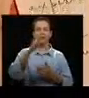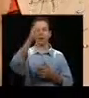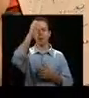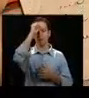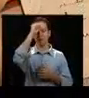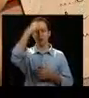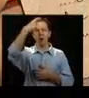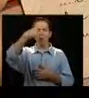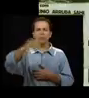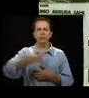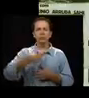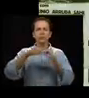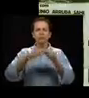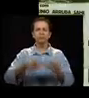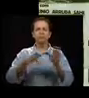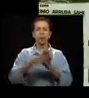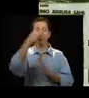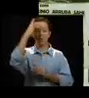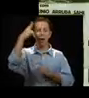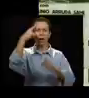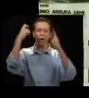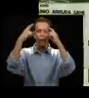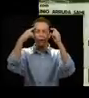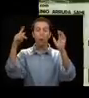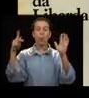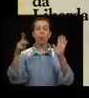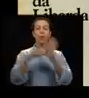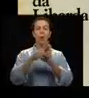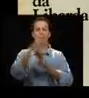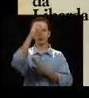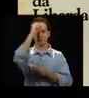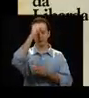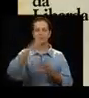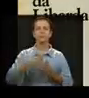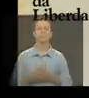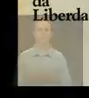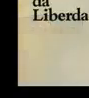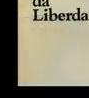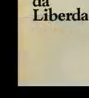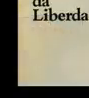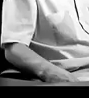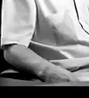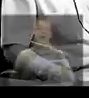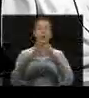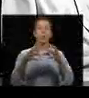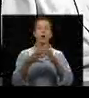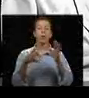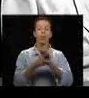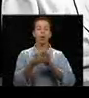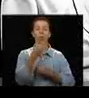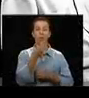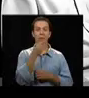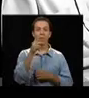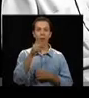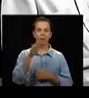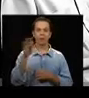aprende uma postura de sujeito que cria o seu próprio aprendizado. A comunidade